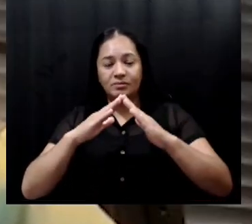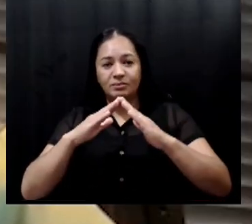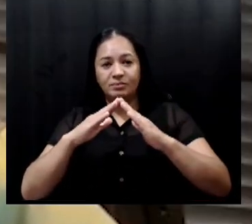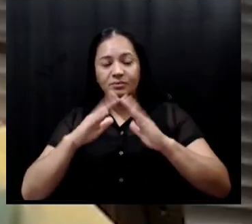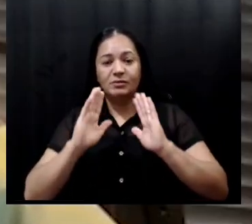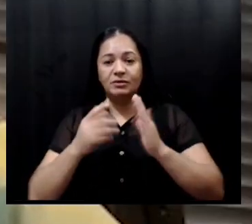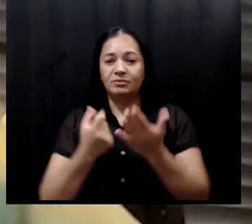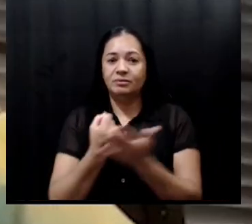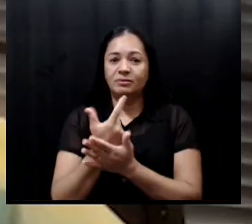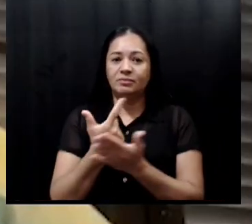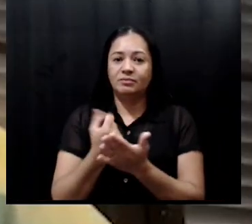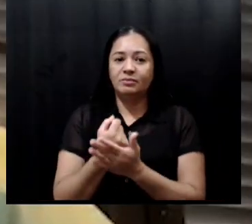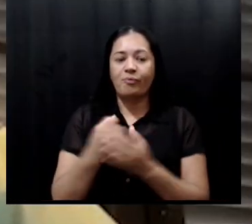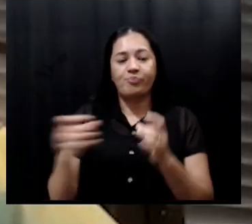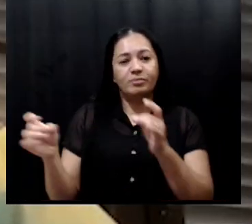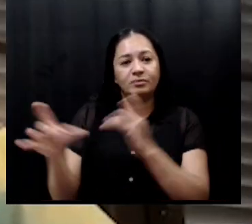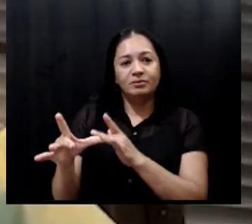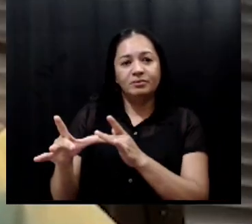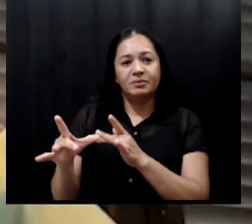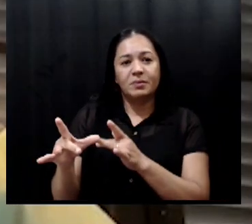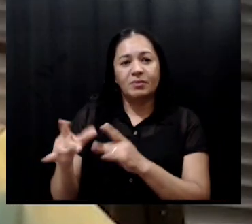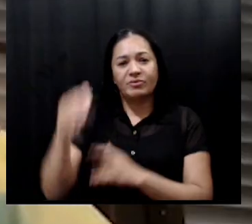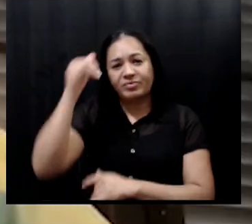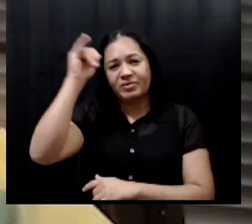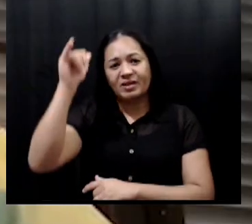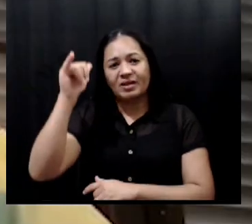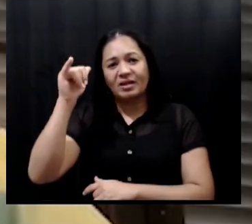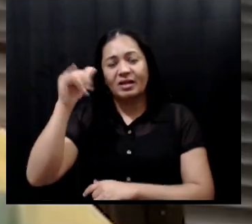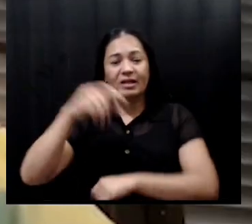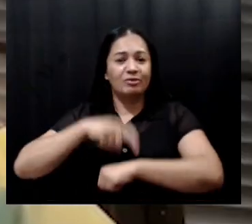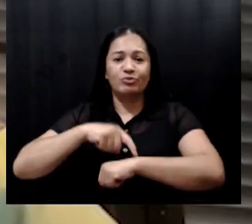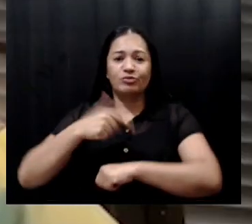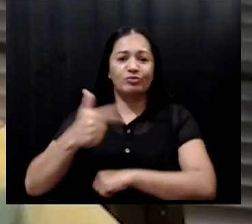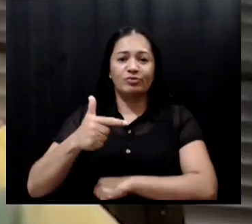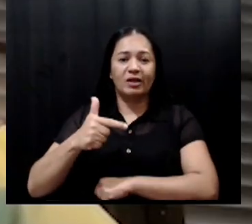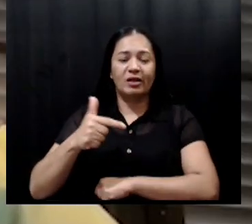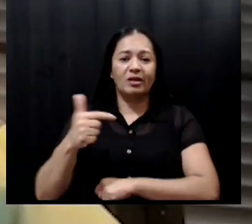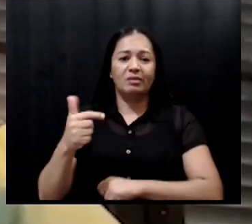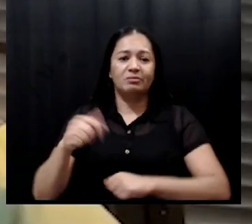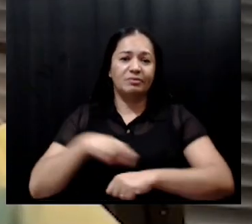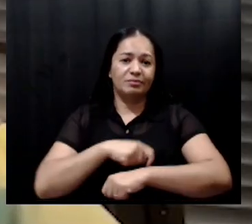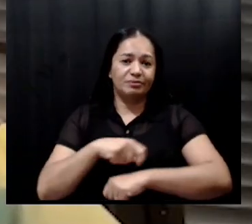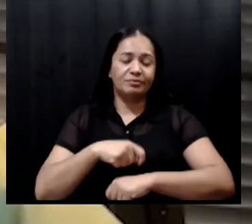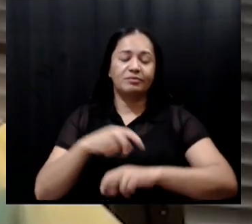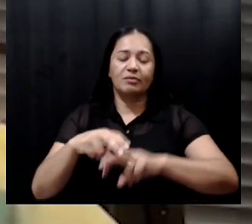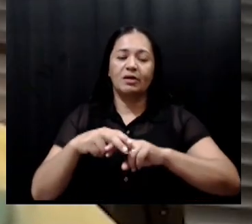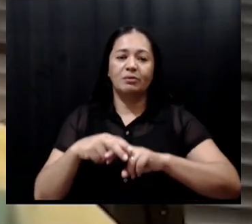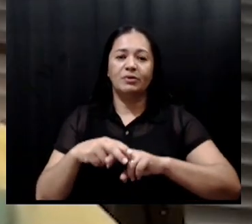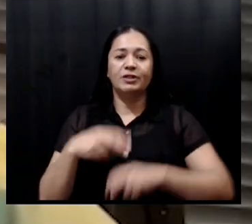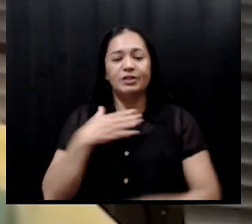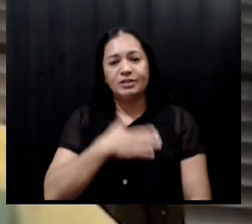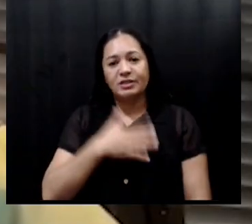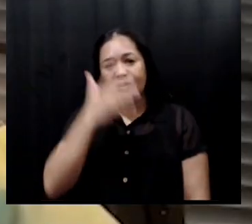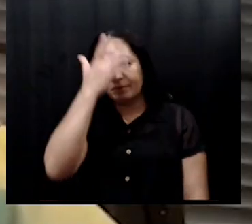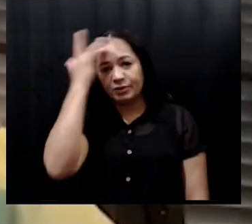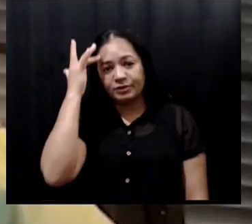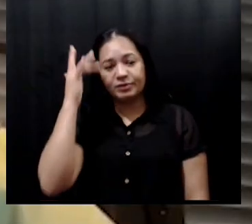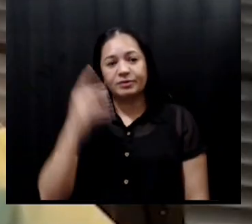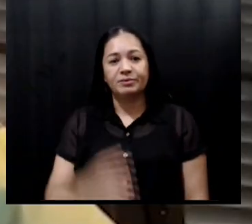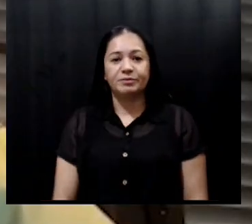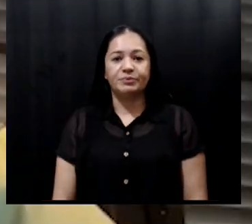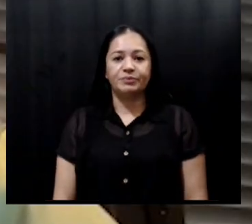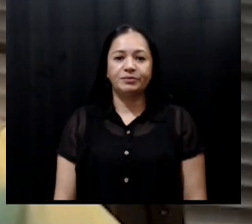pronta para não ter falta de tempo de preparar. Então, isso acabou caindo no gosto do público em geral, nessa